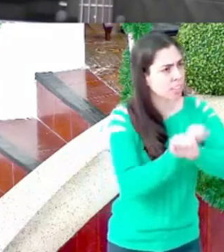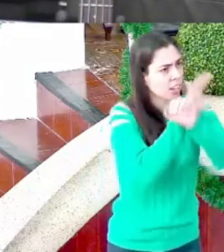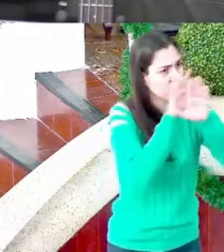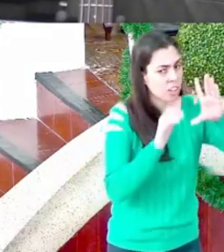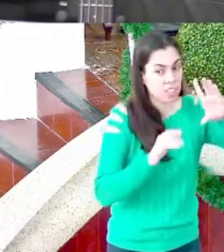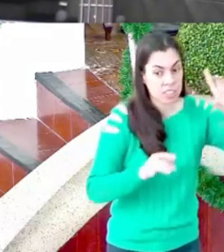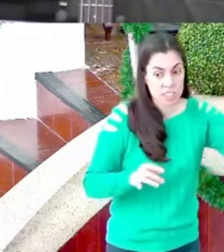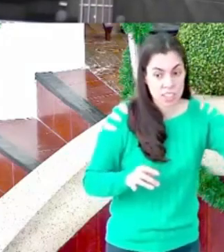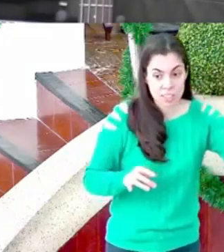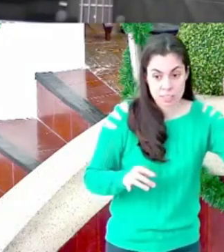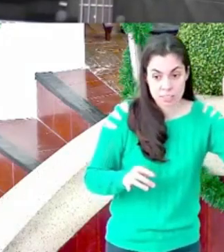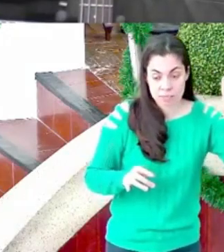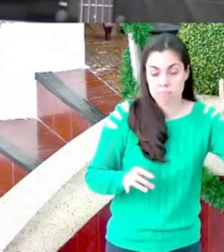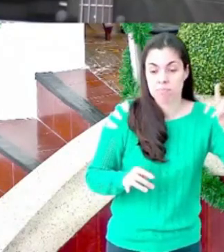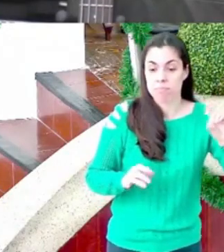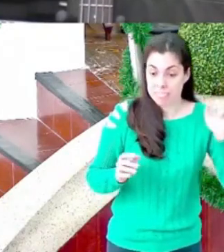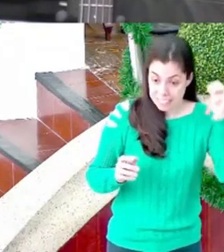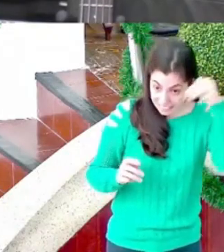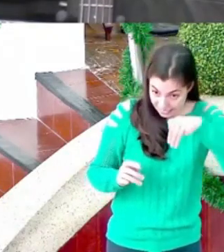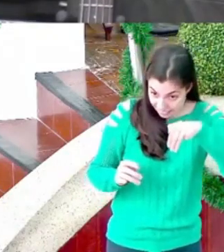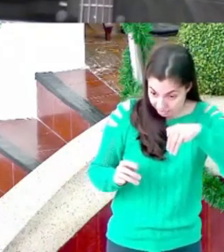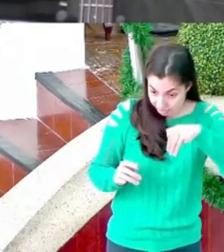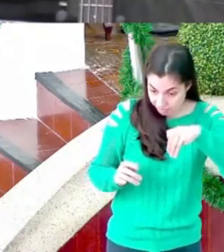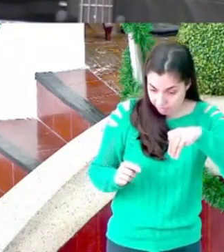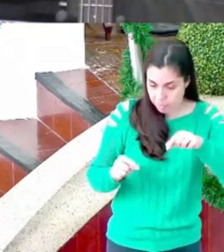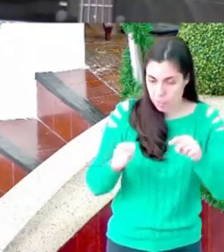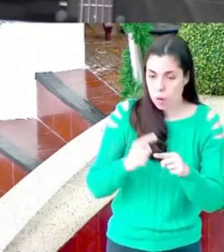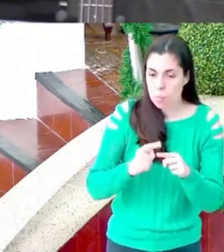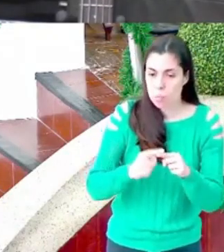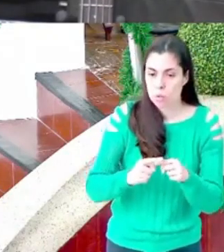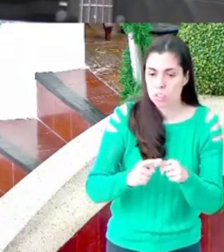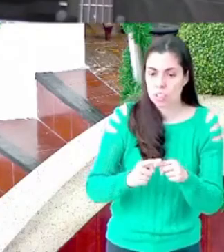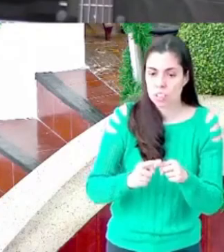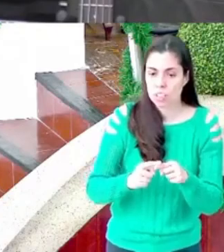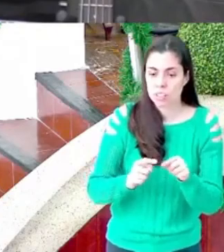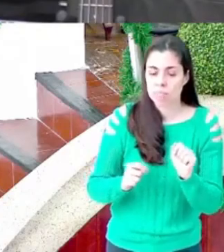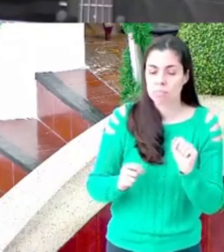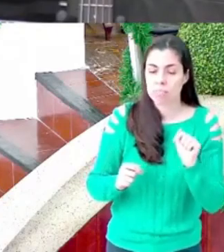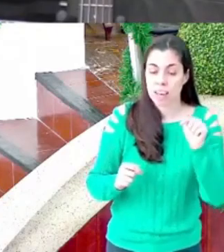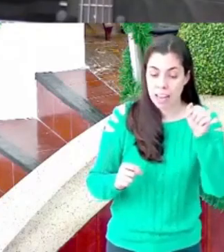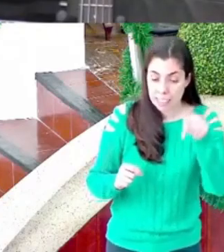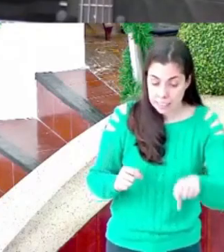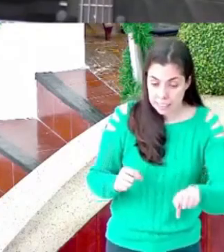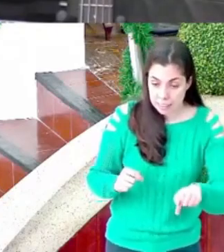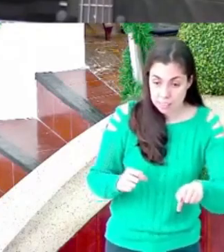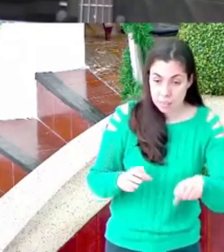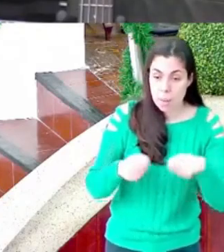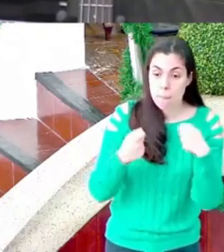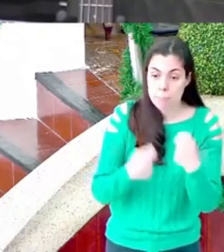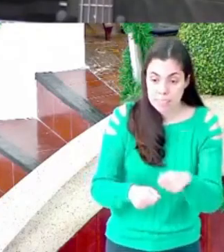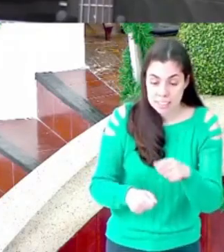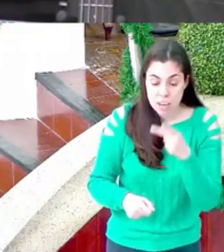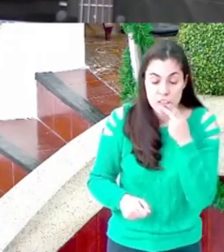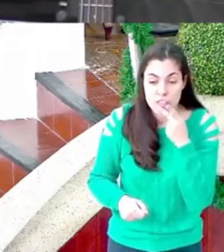calar diante de algo que você precisa falar, com sabedoria,